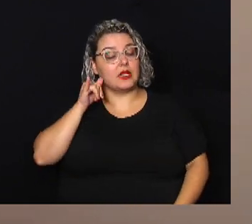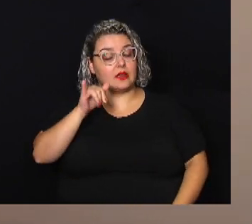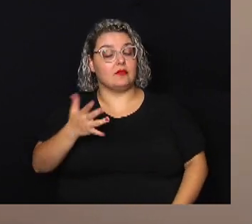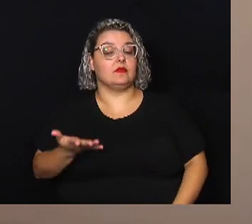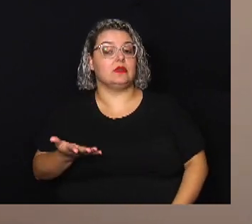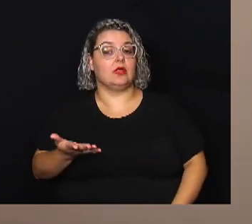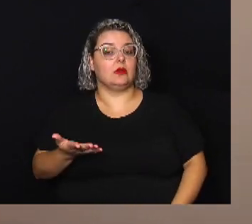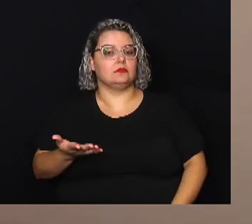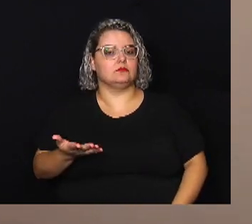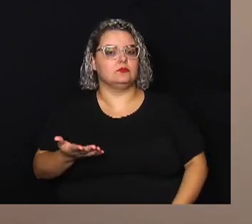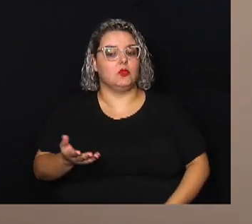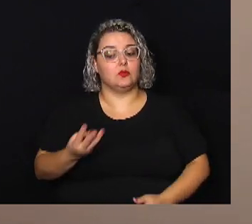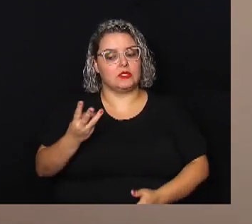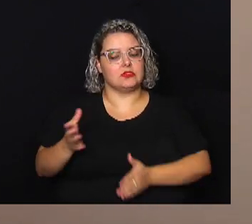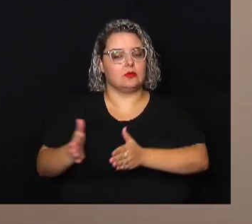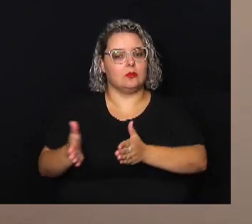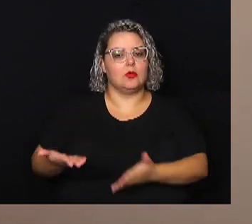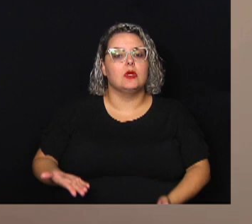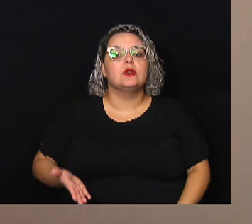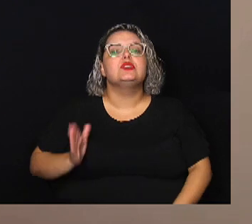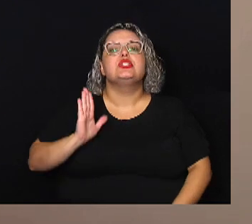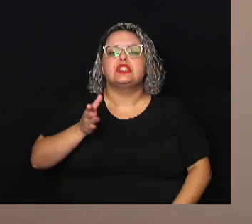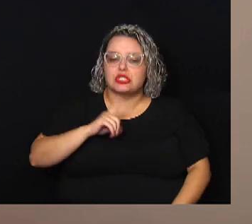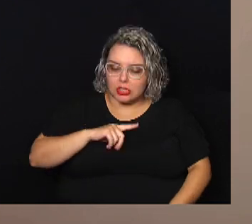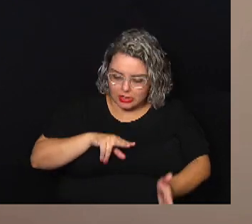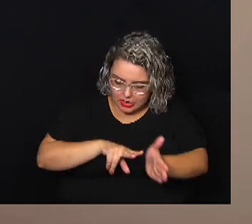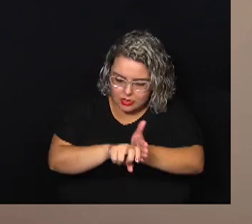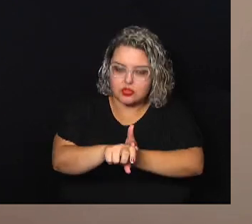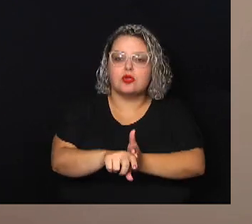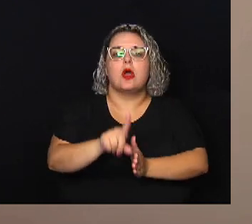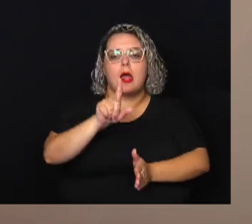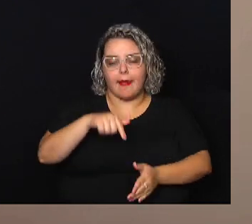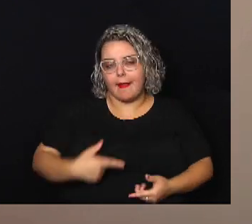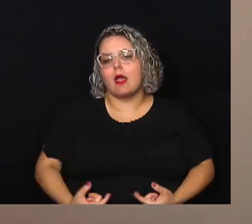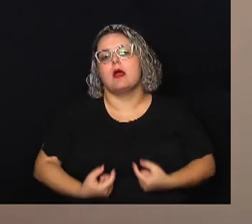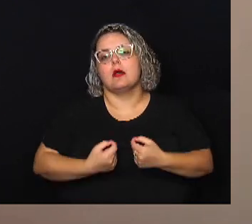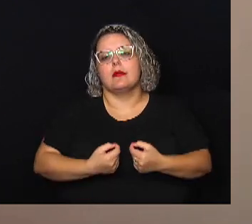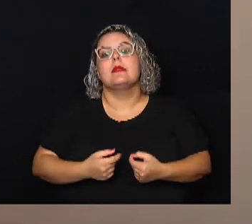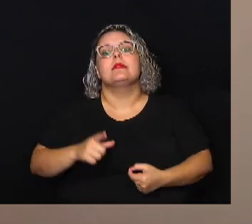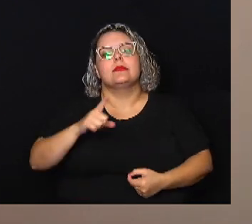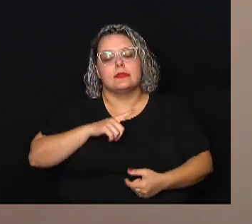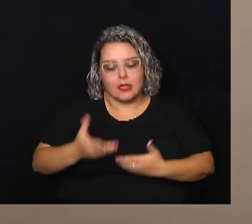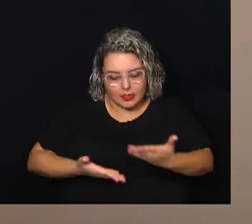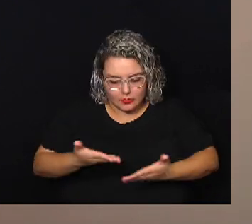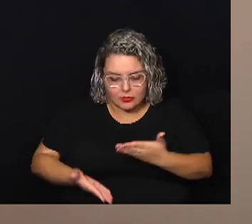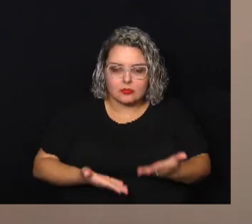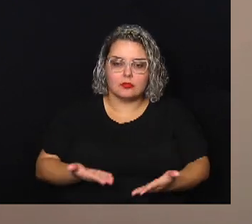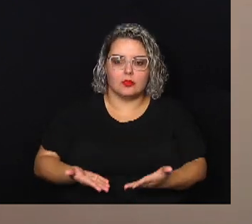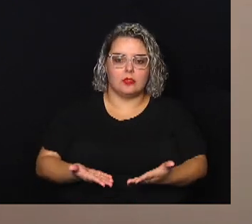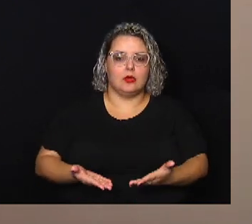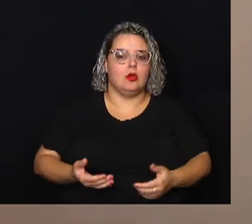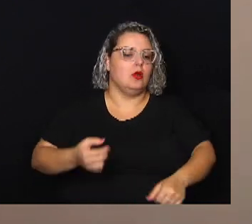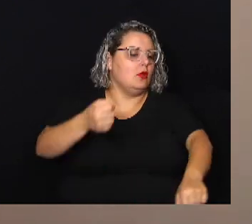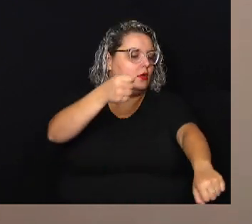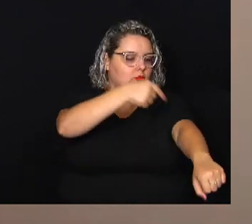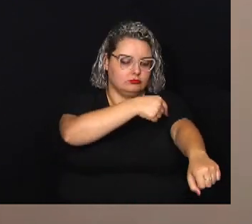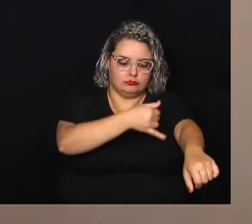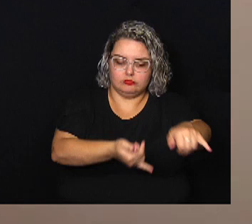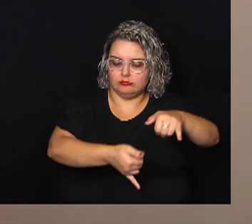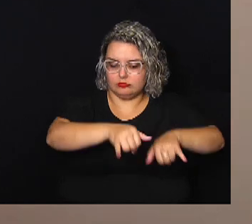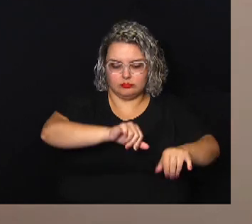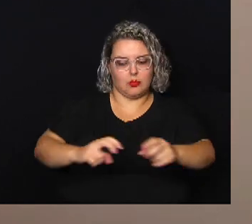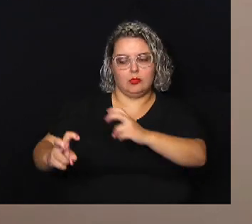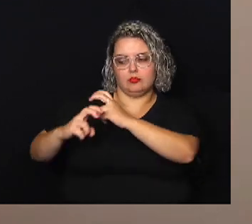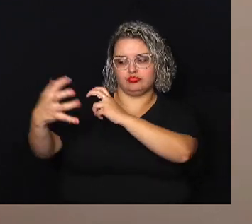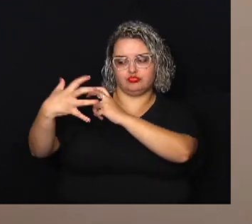paciente que já tem um diagnóstico oncológico, ele tem uma indicação de tratamento, seja um tratamento quimioterápico,